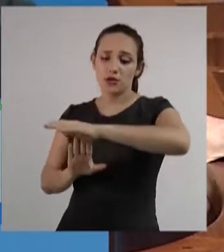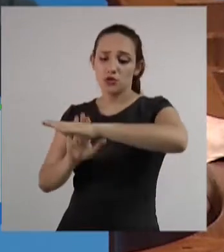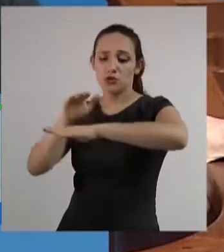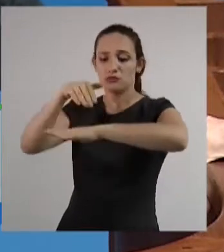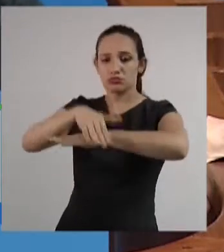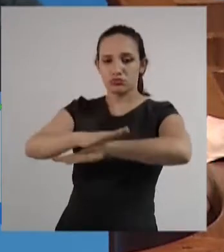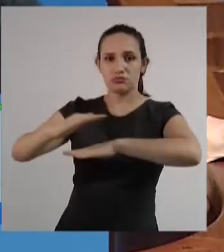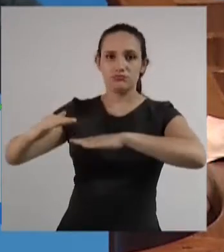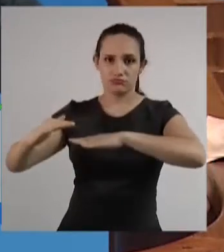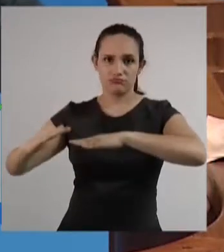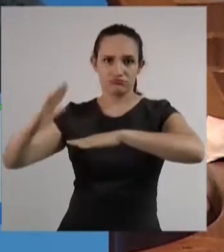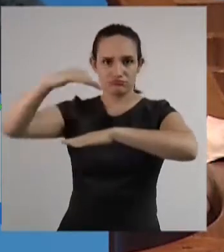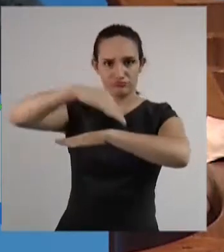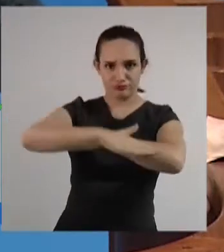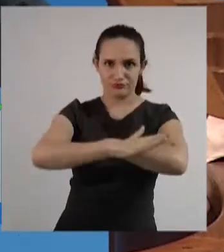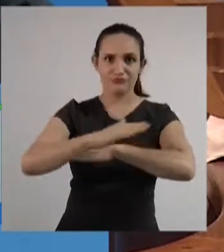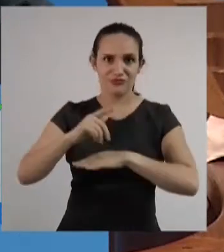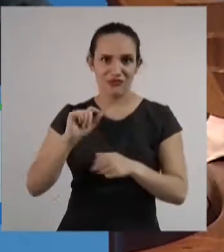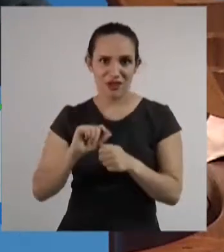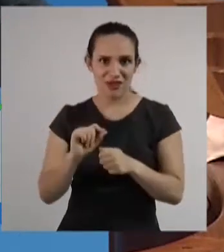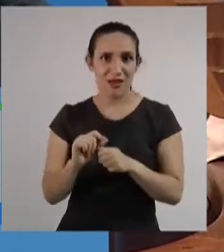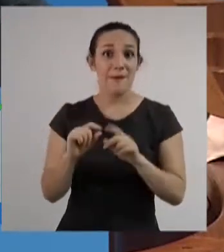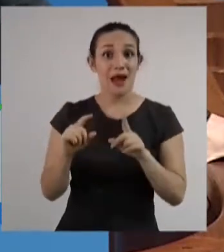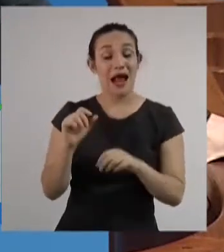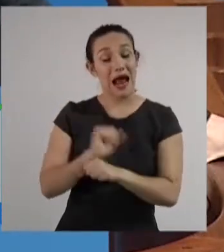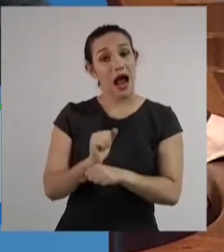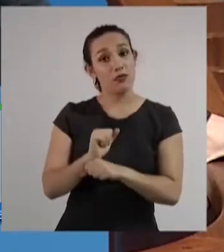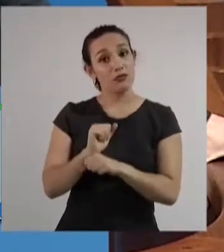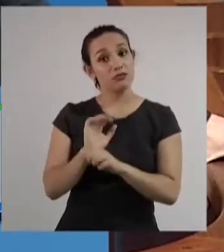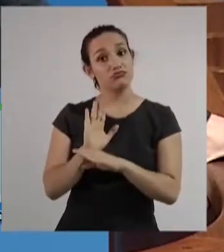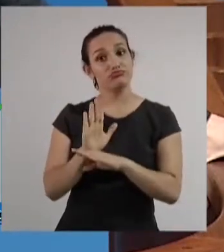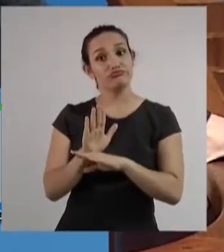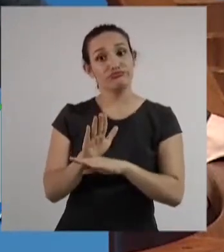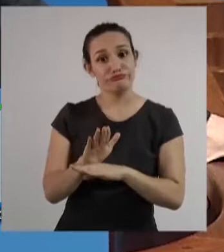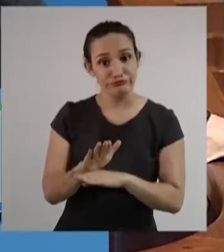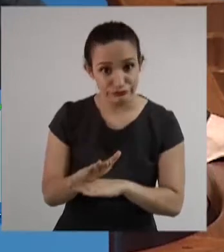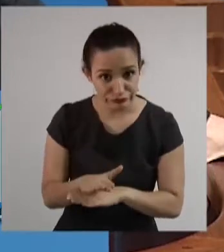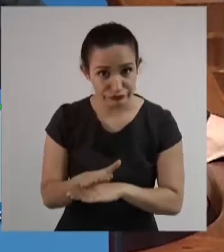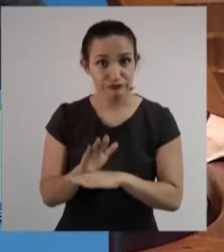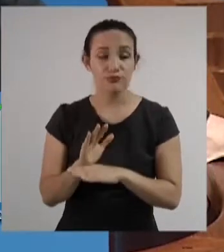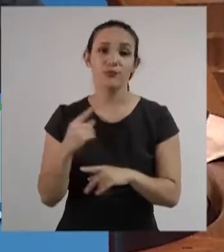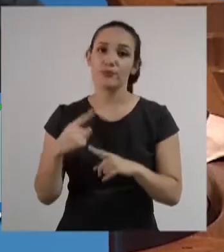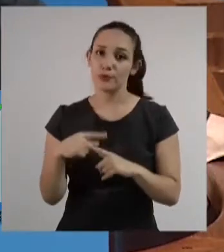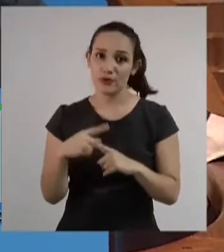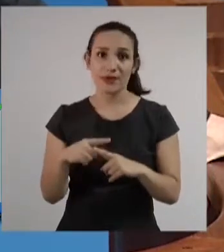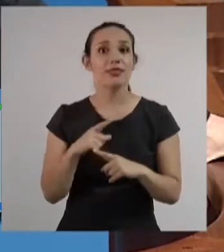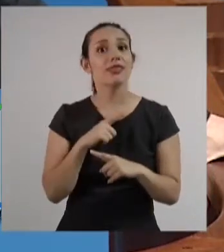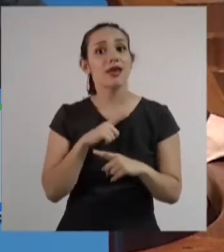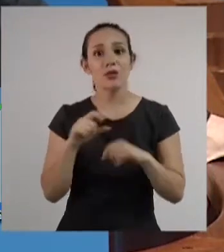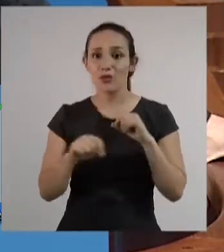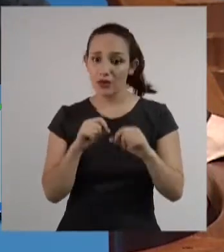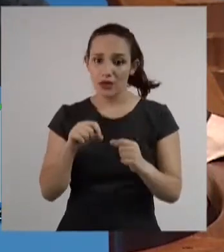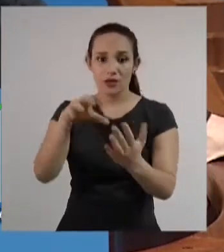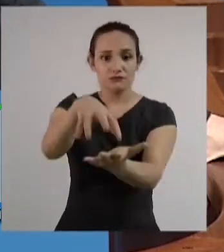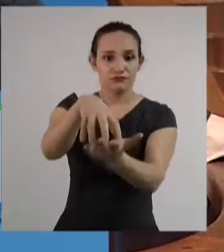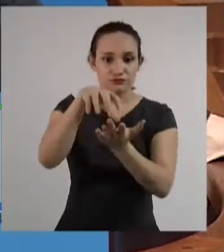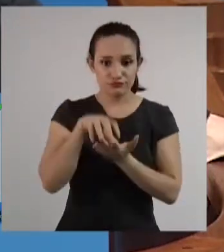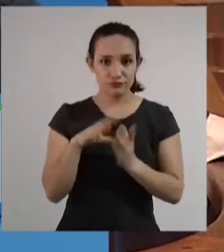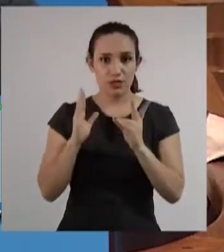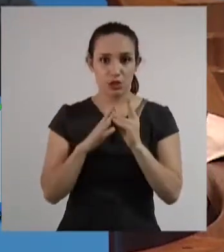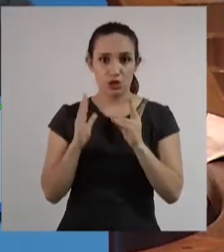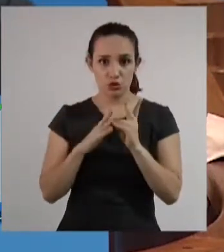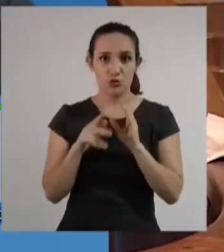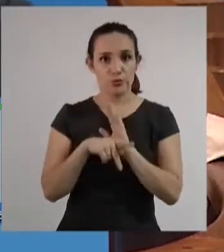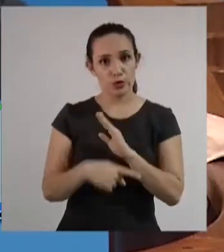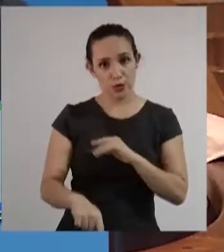velocidades em todo aquele trecho onde temos os acessos às aldeias indígenas